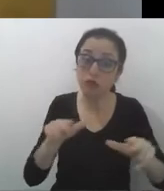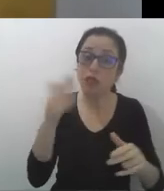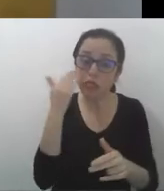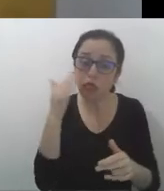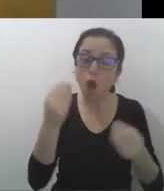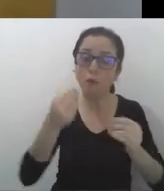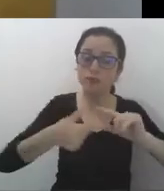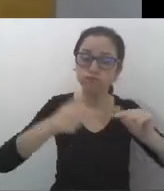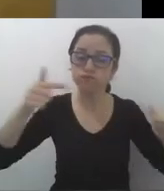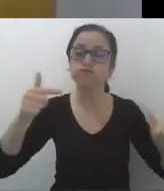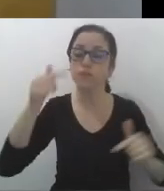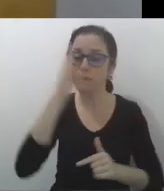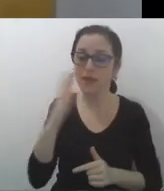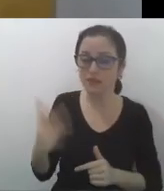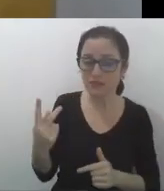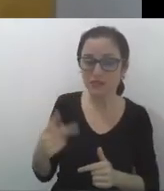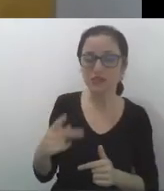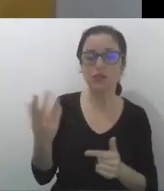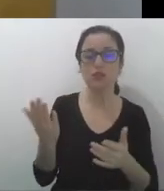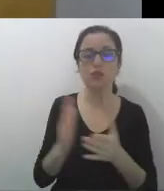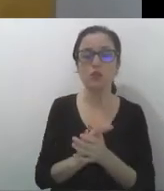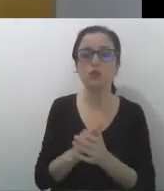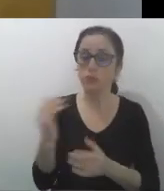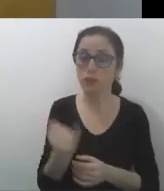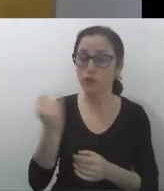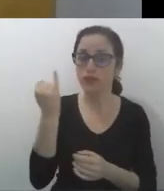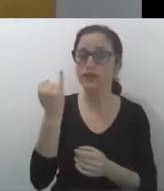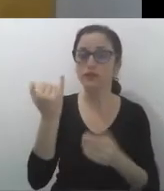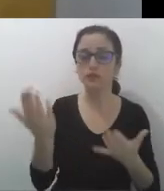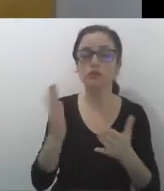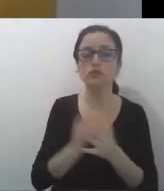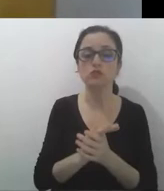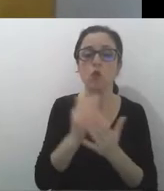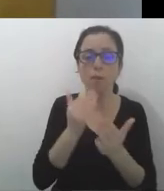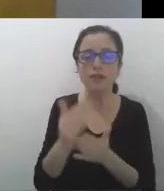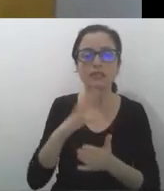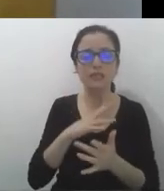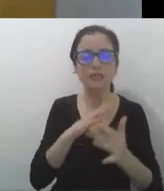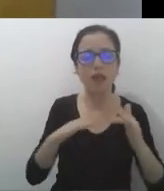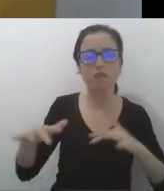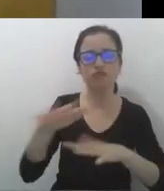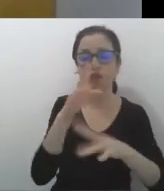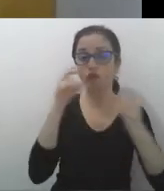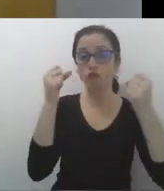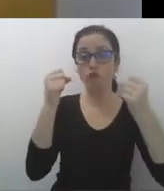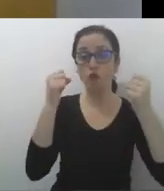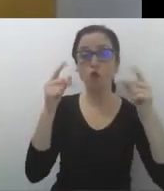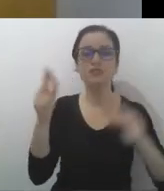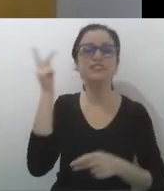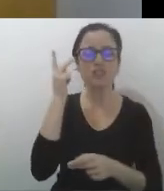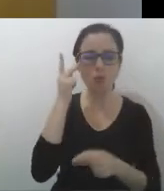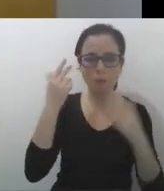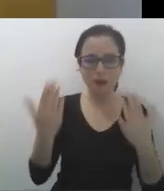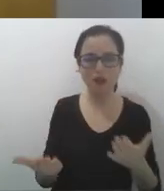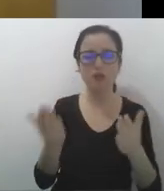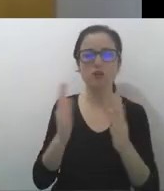entender se o concretismo no Brasil teve esse peso, né, a partir de uma cidade pujante, etc.,